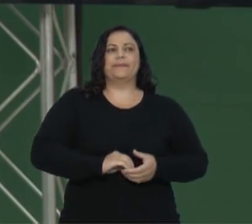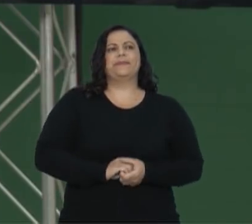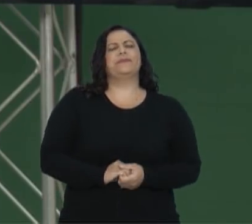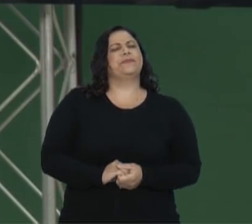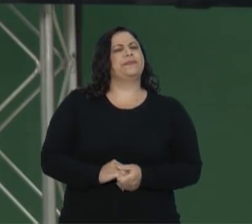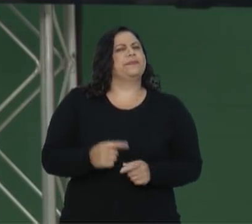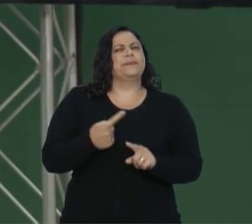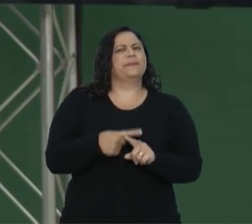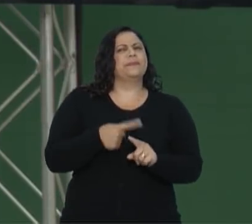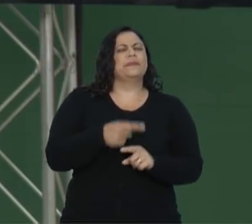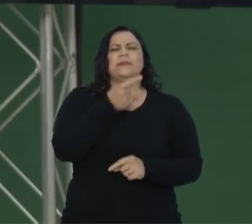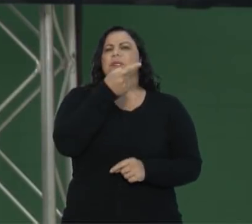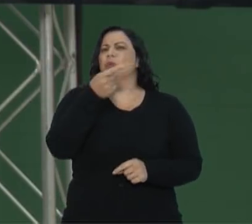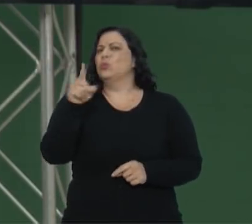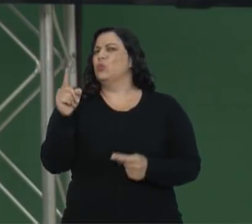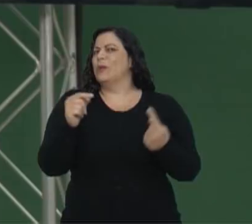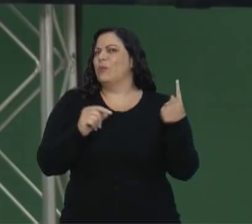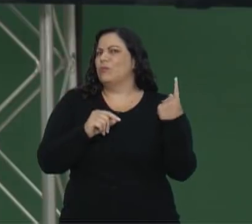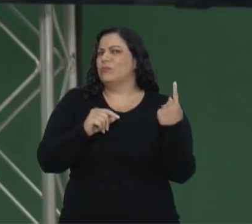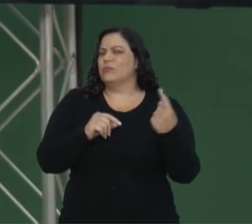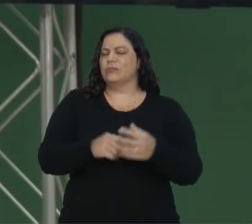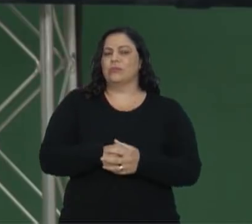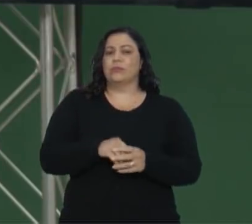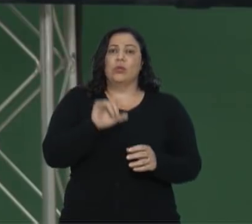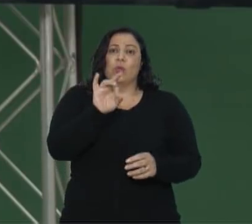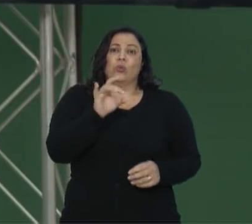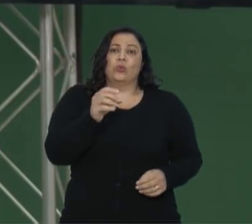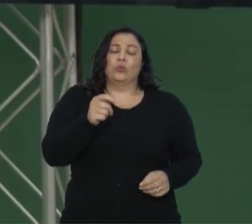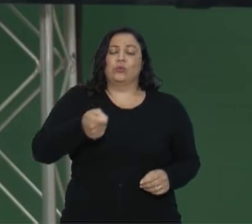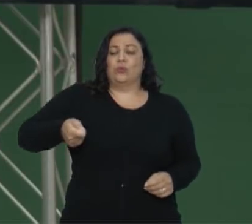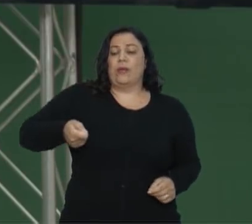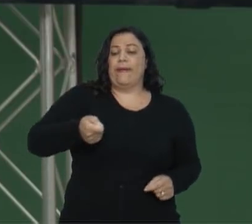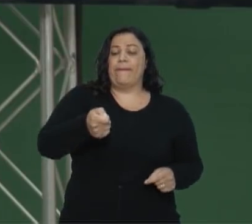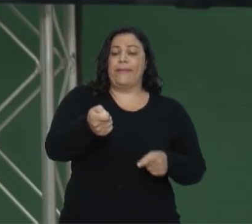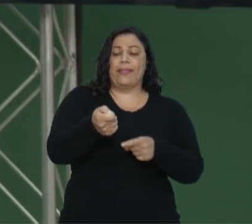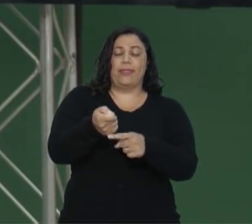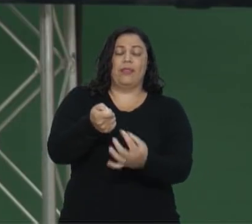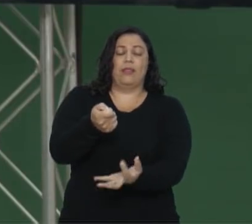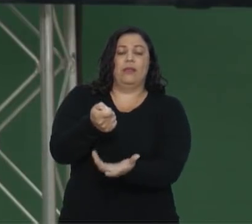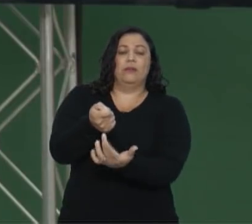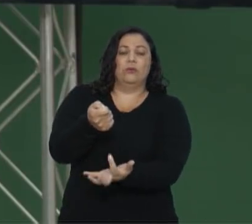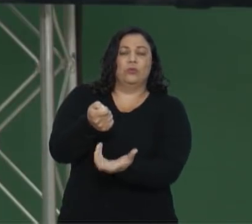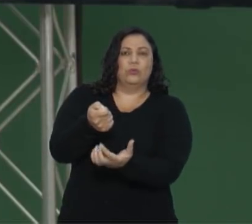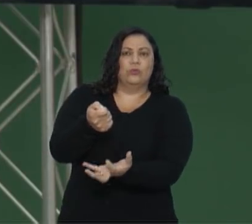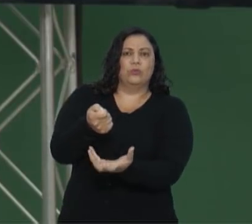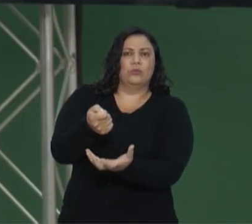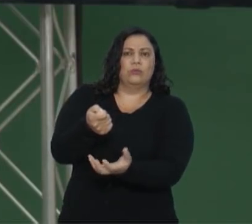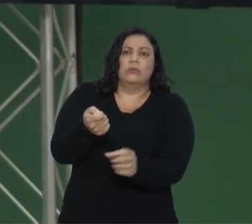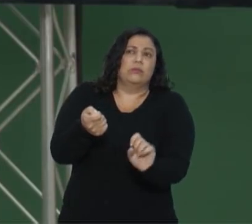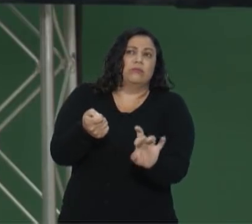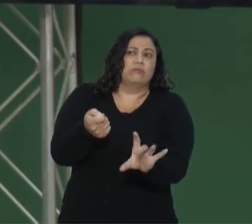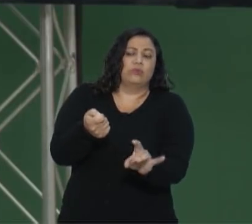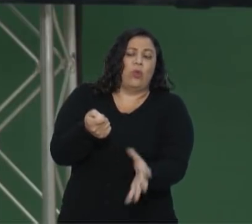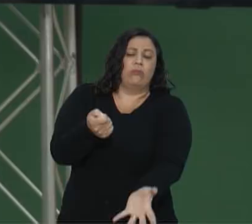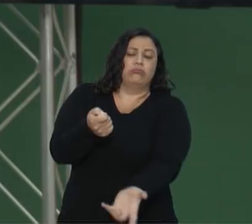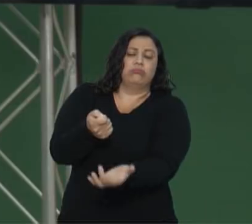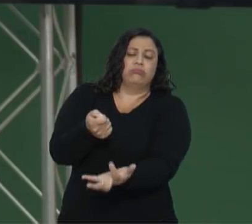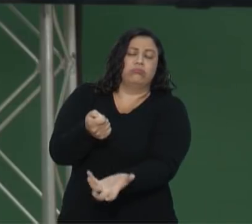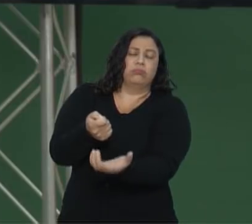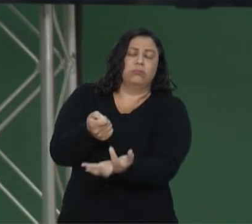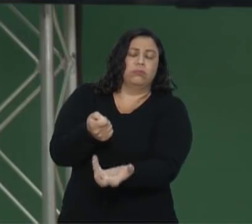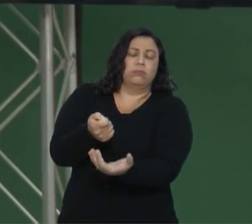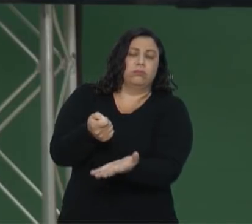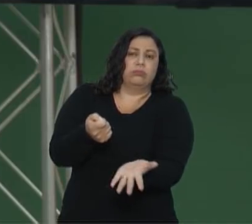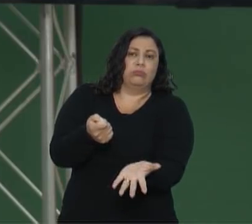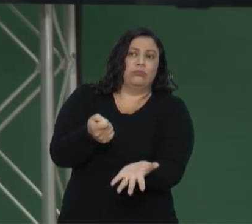1? Quando eu aqueço a panela de alumínio, eu só estou aquecendo. Então eu posso fazer com que esse material, ao aquecer,